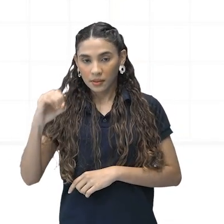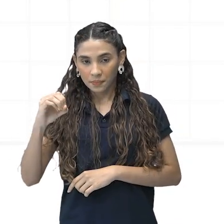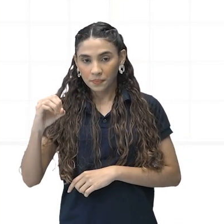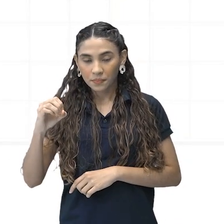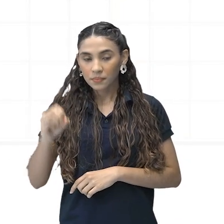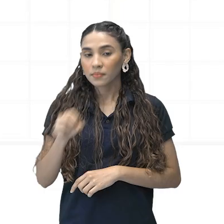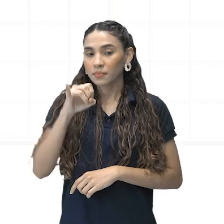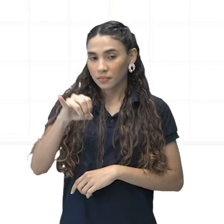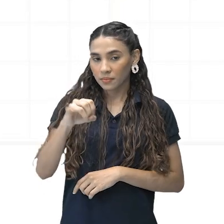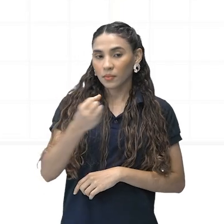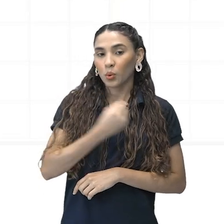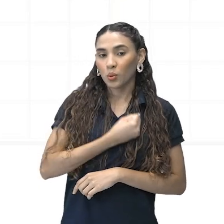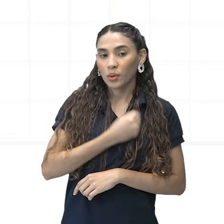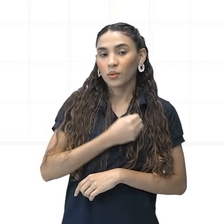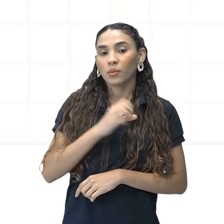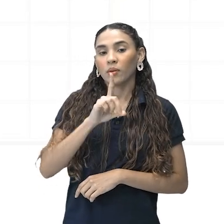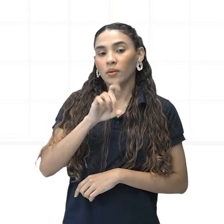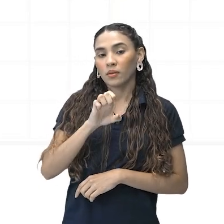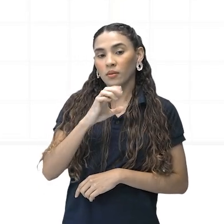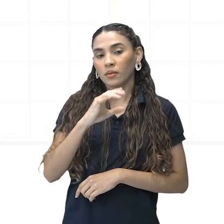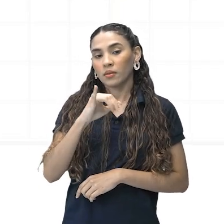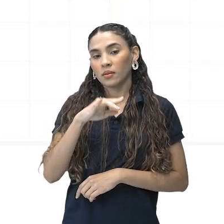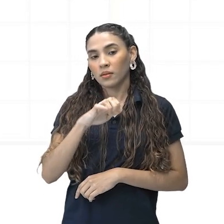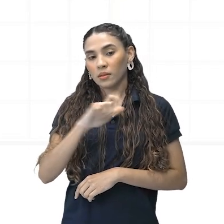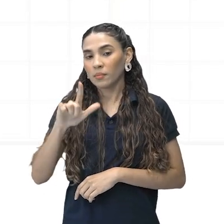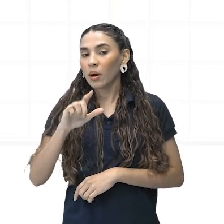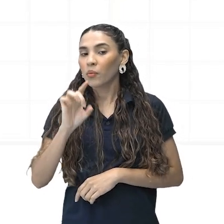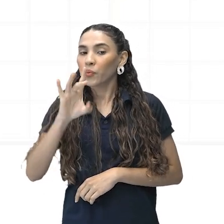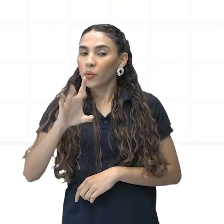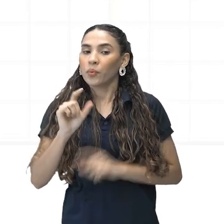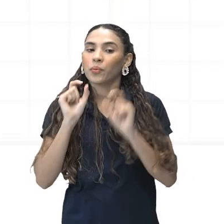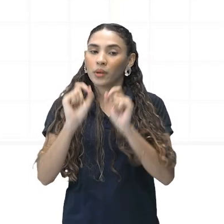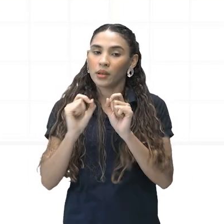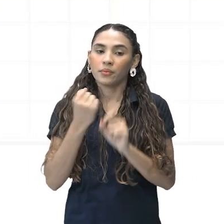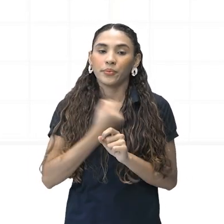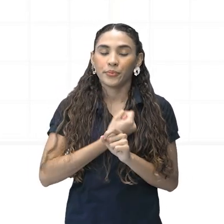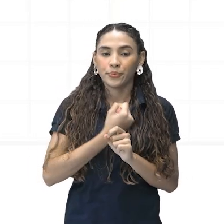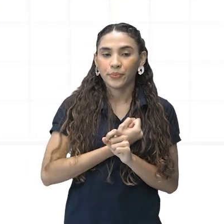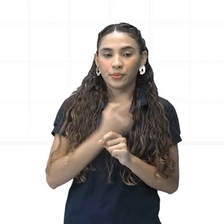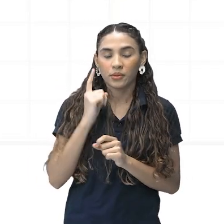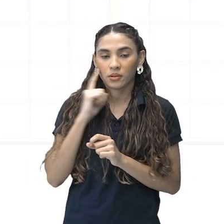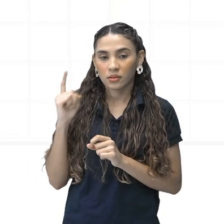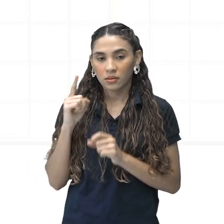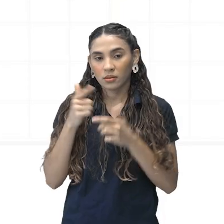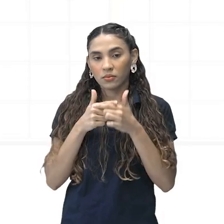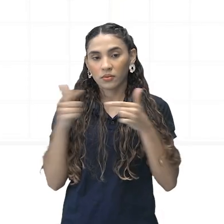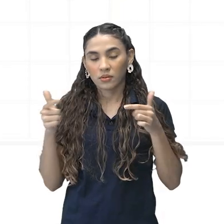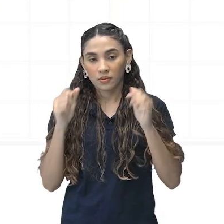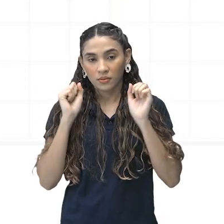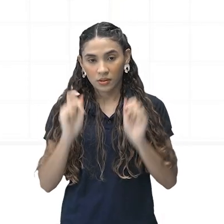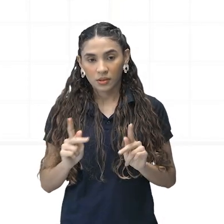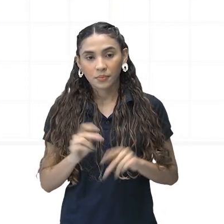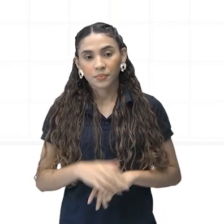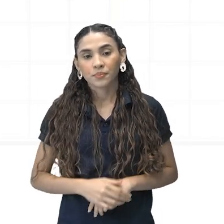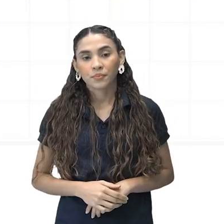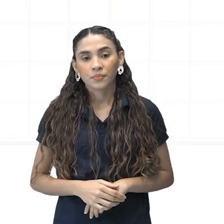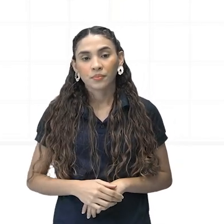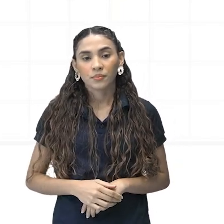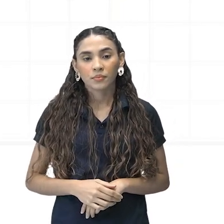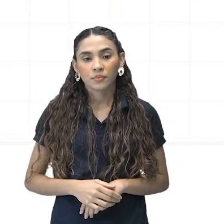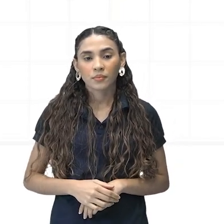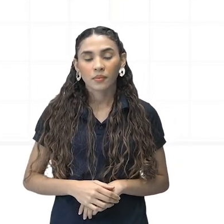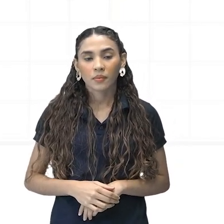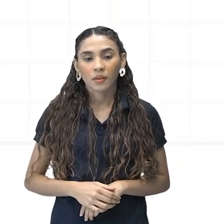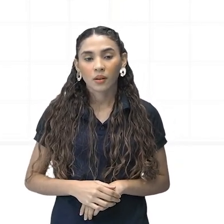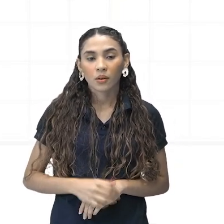100. Se for em número decimal, eu deixo só o valor aqui dessa divisão, certo? Então,